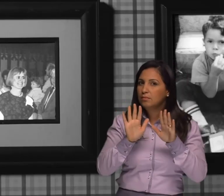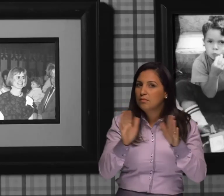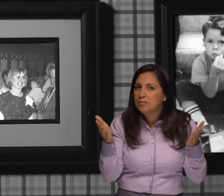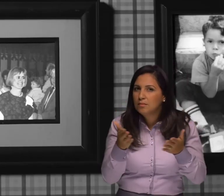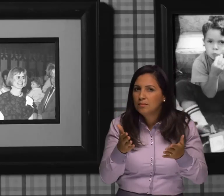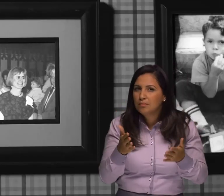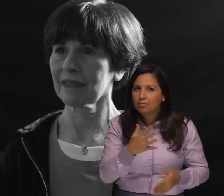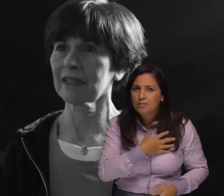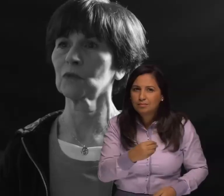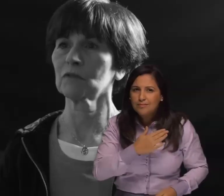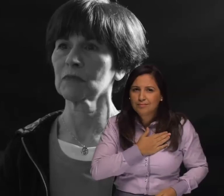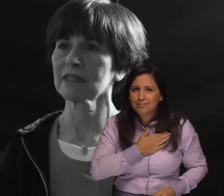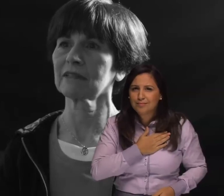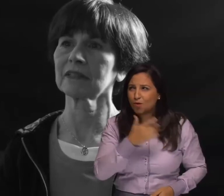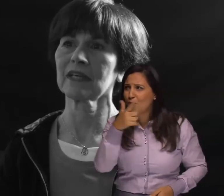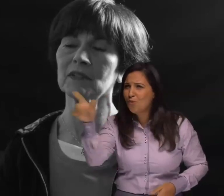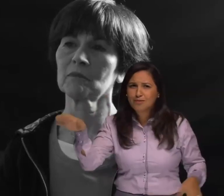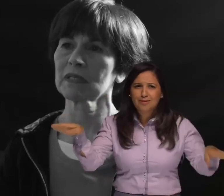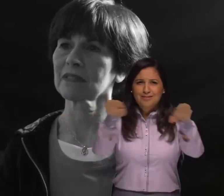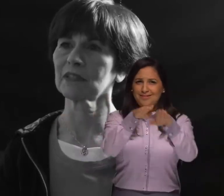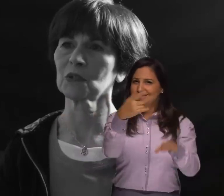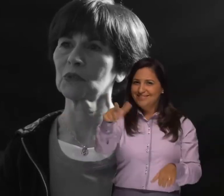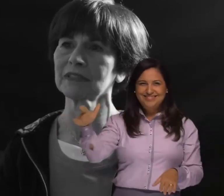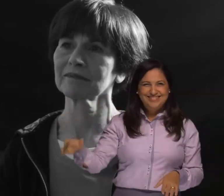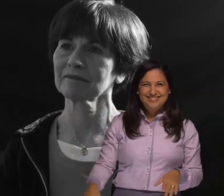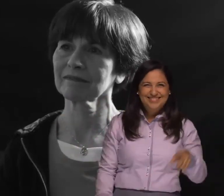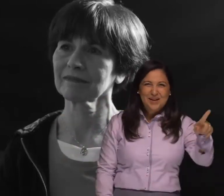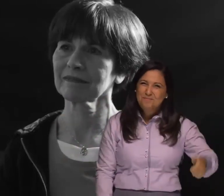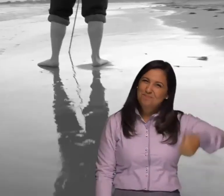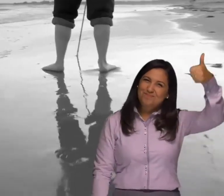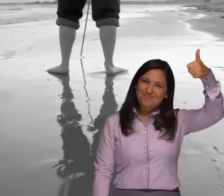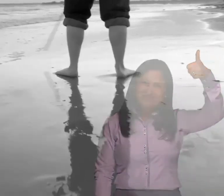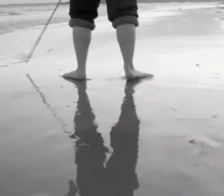escolhido James e teria perdido a chance de ter o melhor filho do mundo.